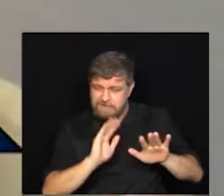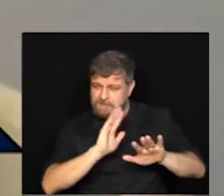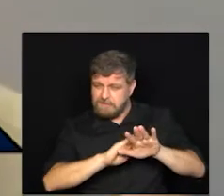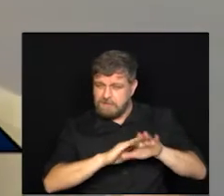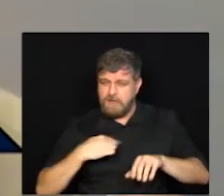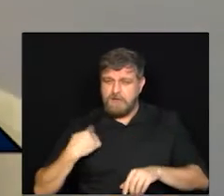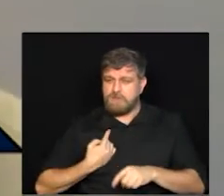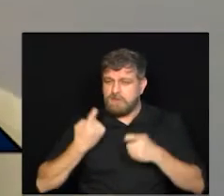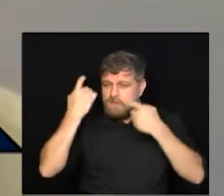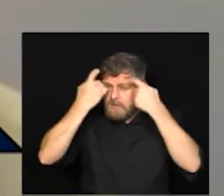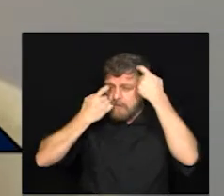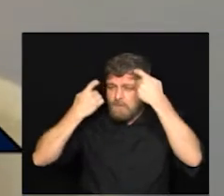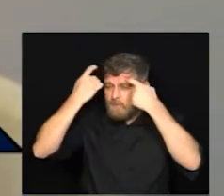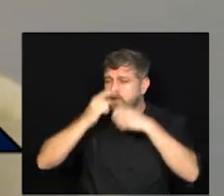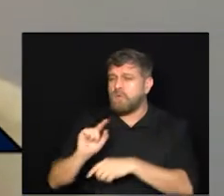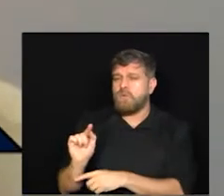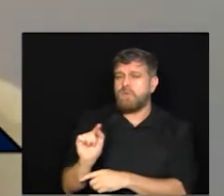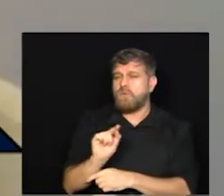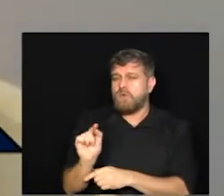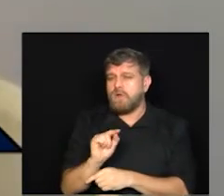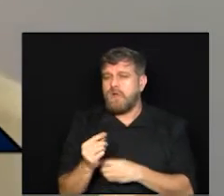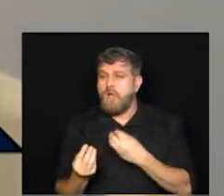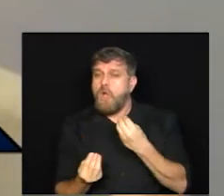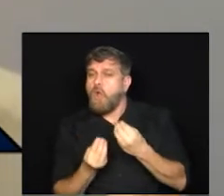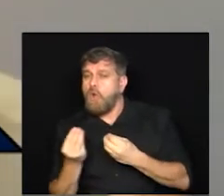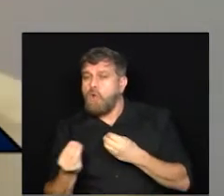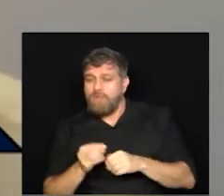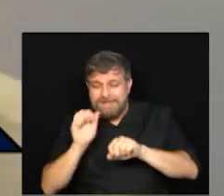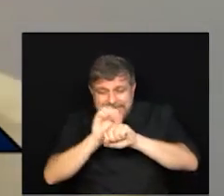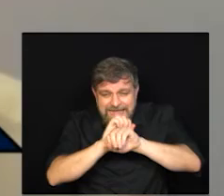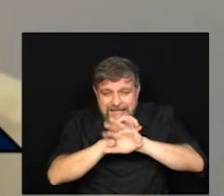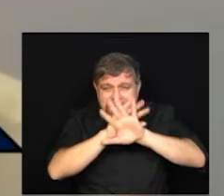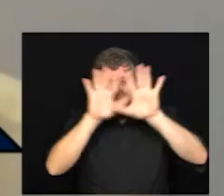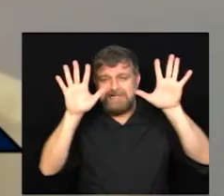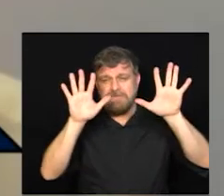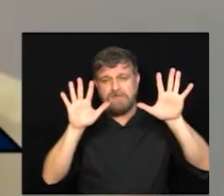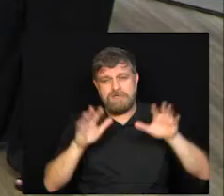nos preocupamos com a maior transparência.